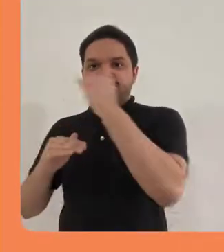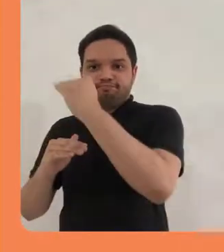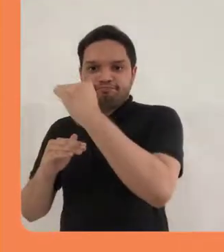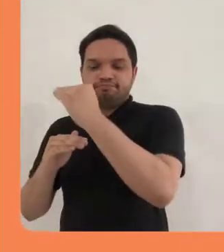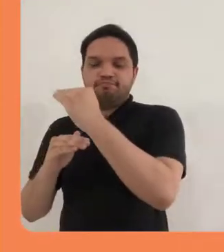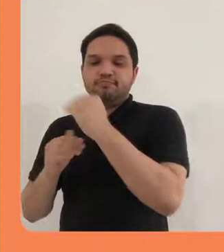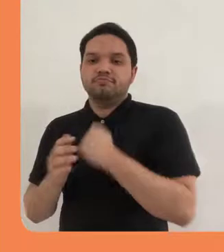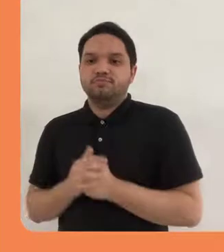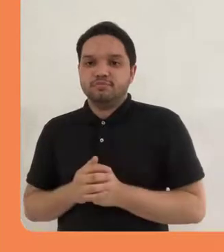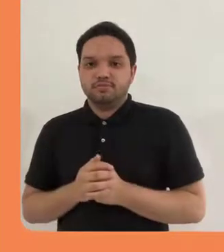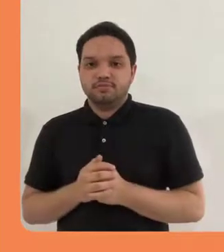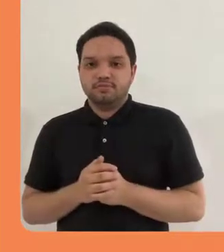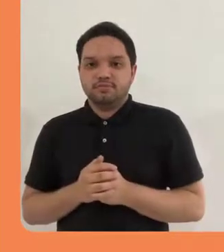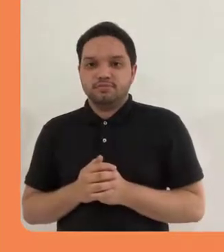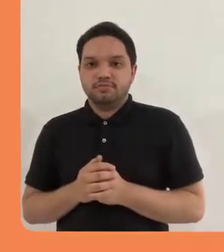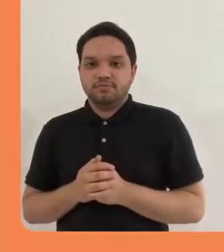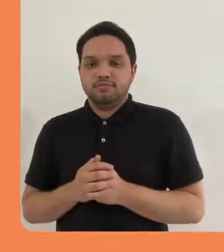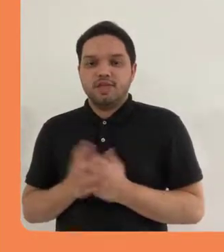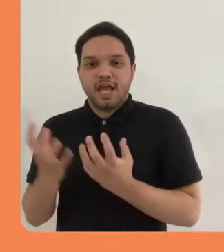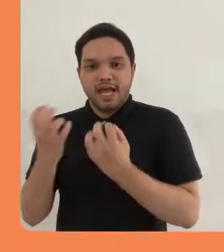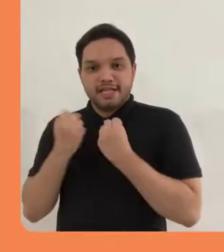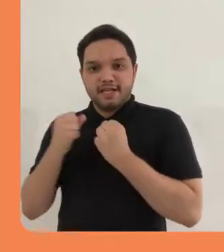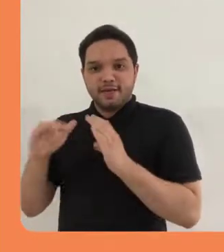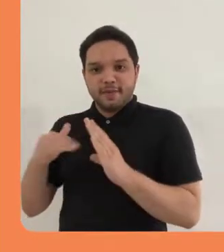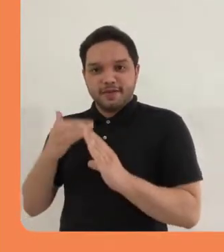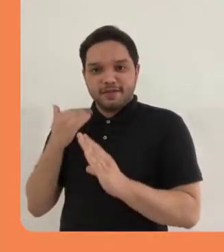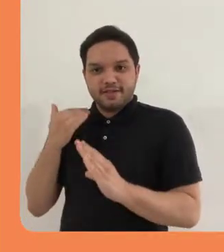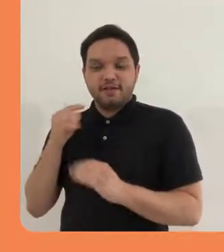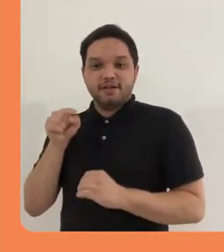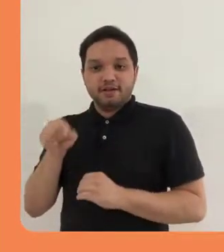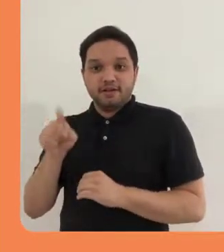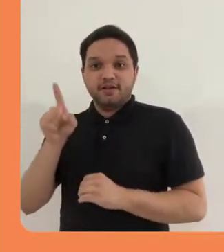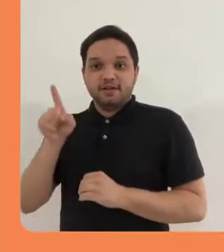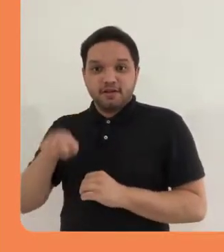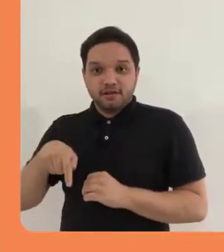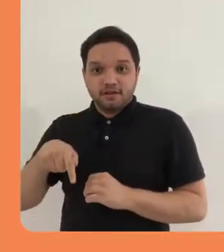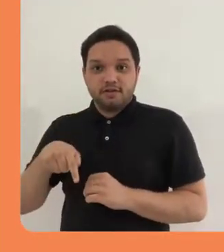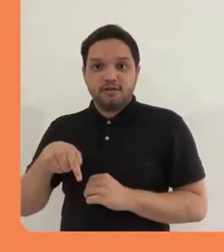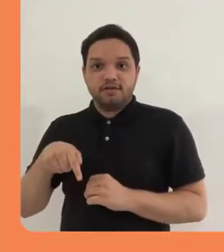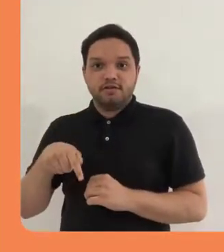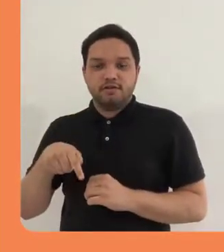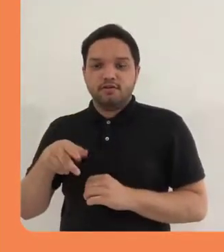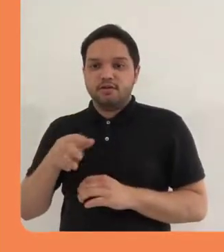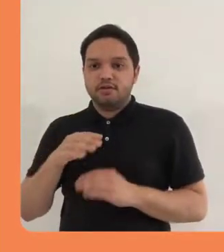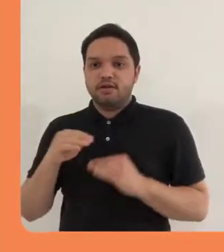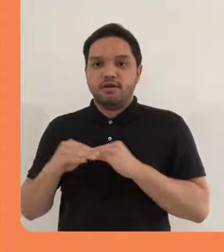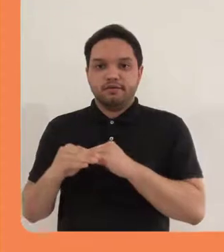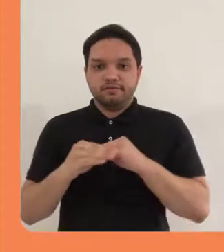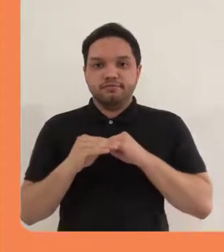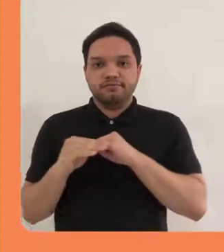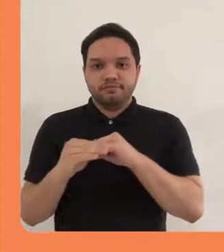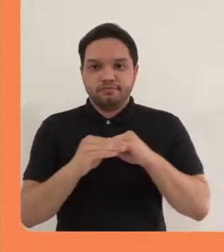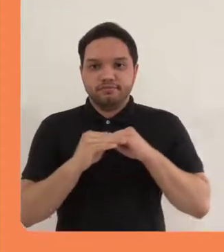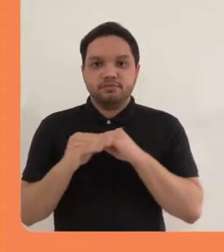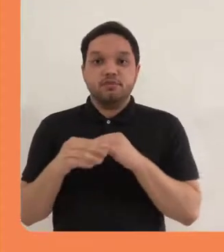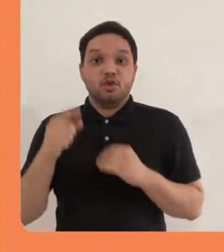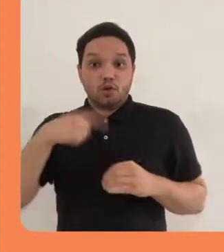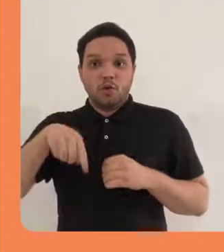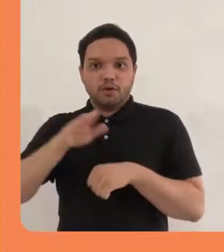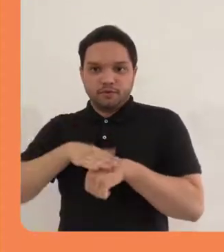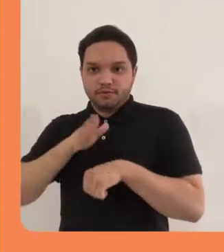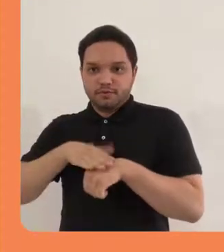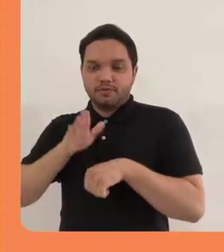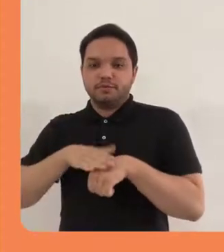termos enviado uma mensagem no fórum. E a gente alcança um próximo nível. Já recebemos uma mensagem. Toda essa mensagem